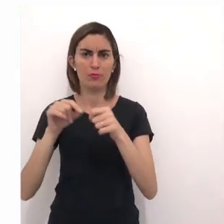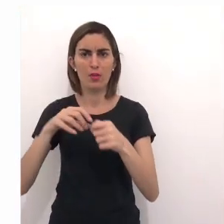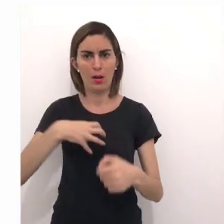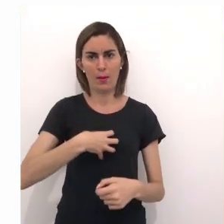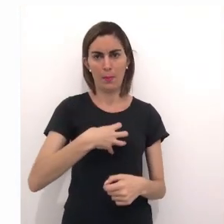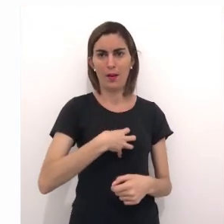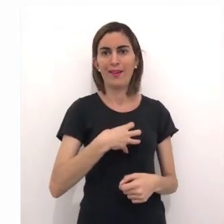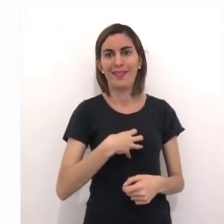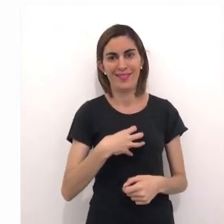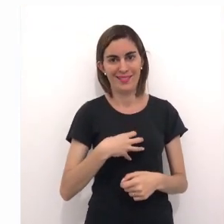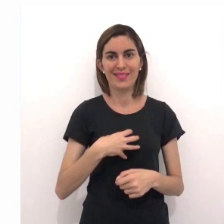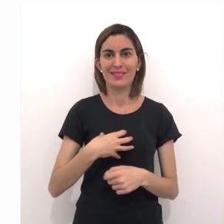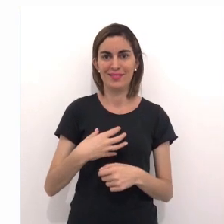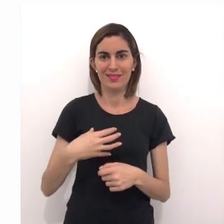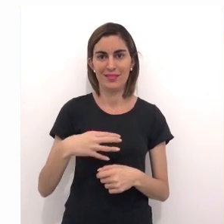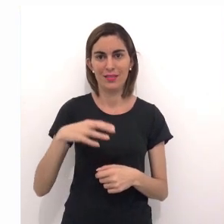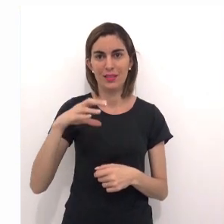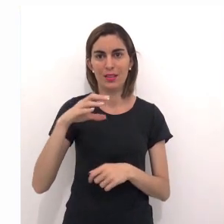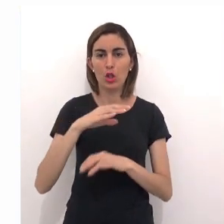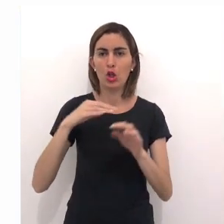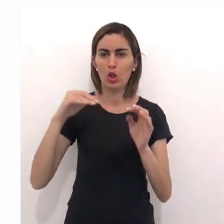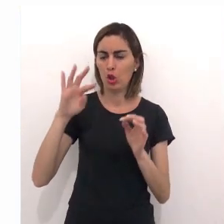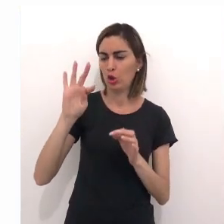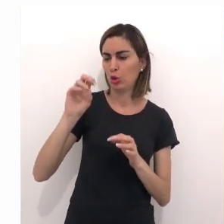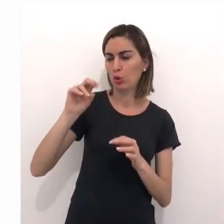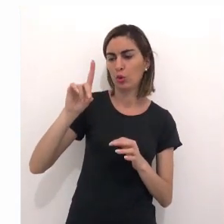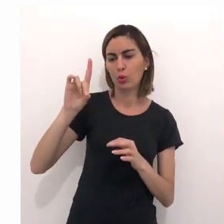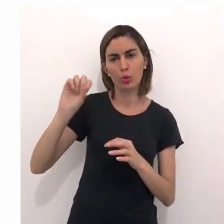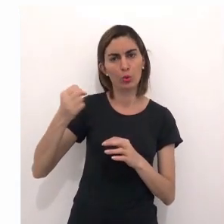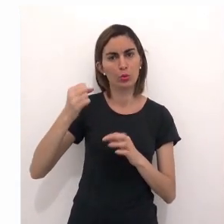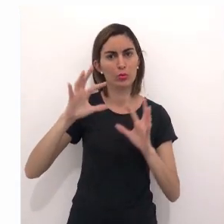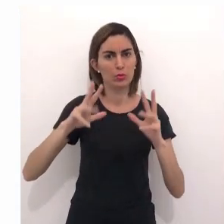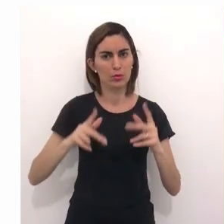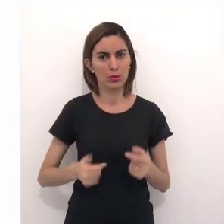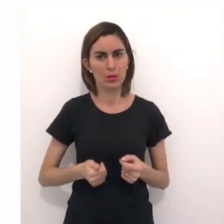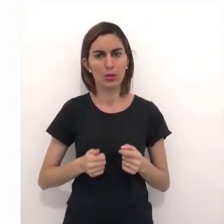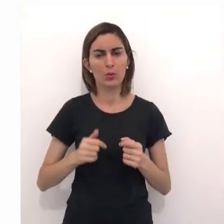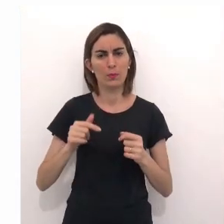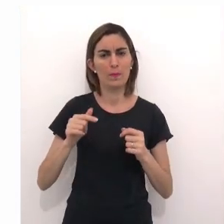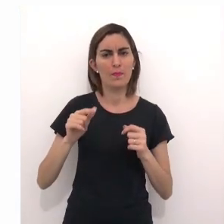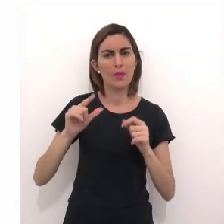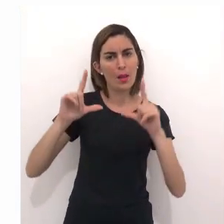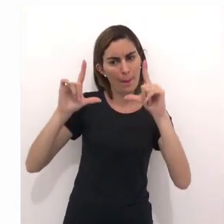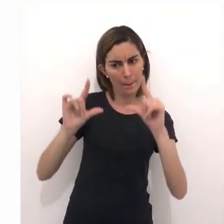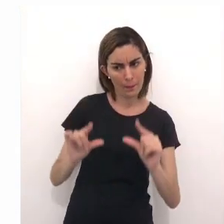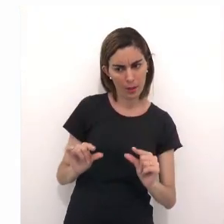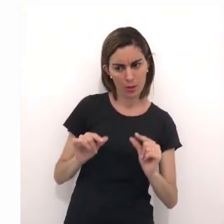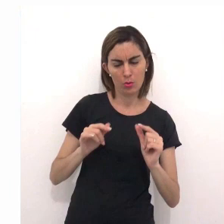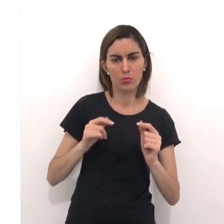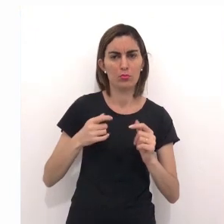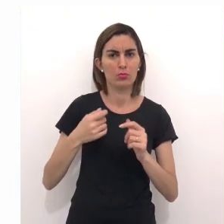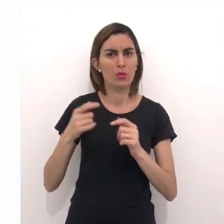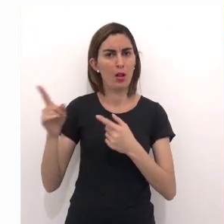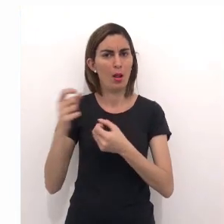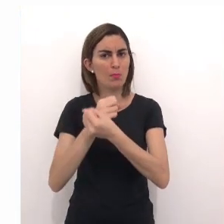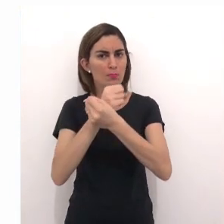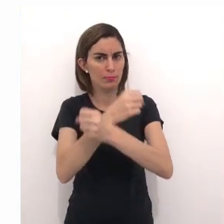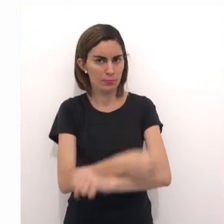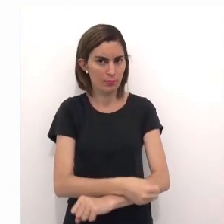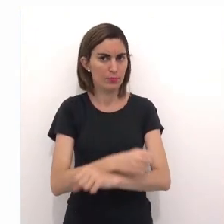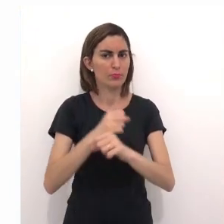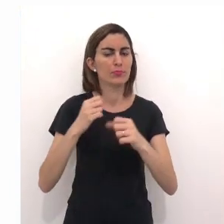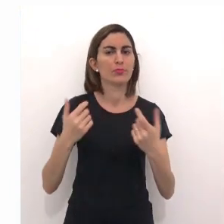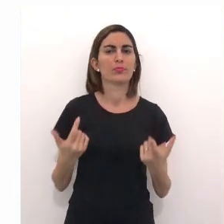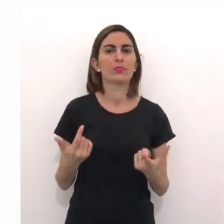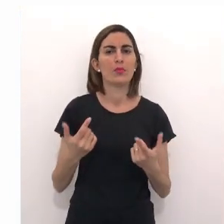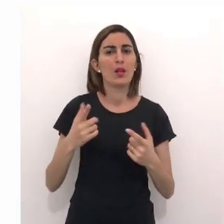Santos, apresentou-se menos intensificada com relação aos negros. De acordo